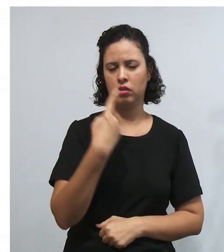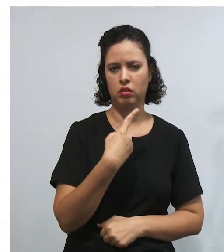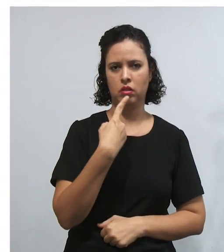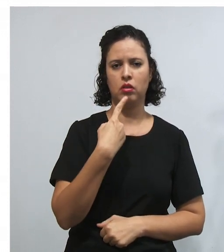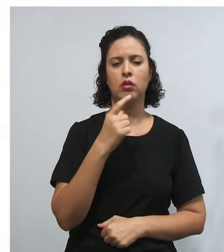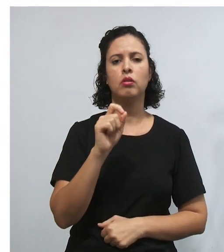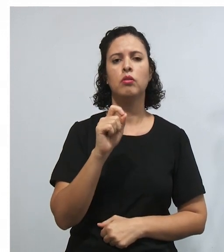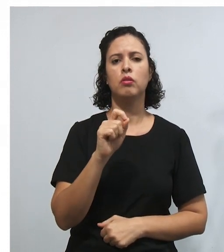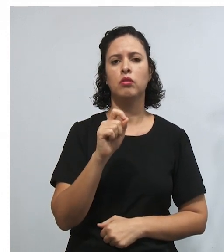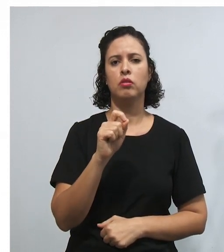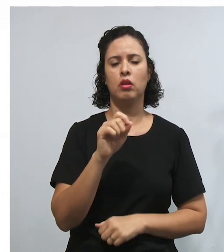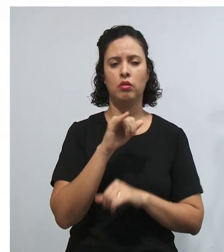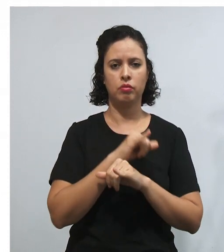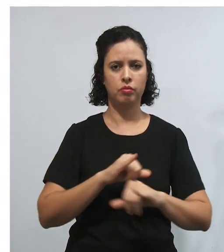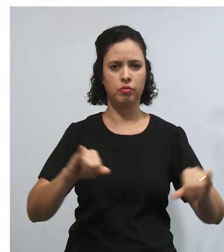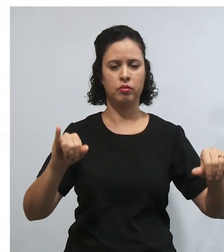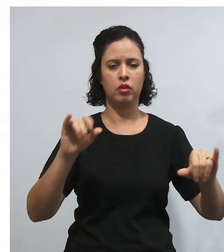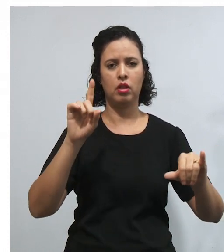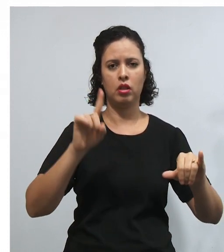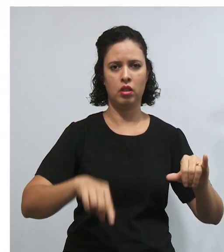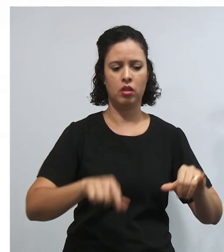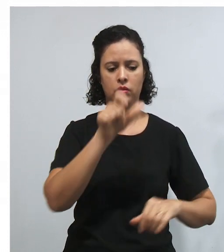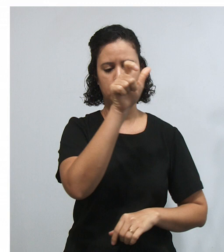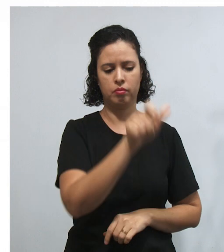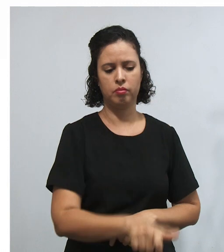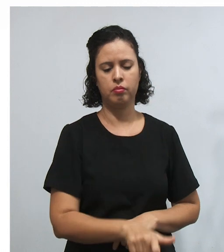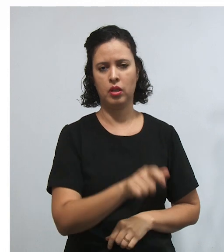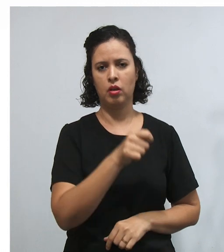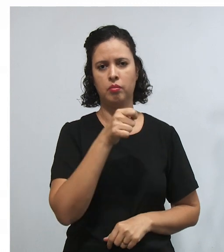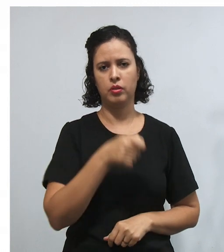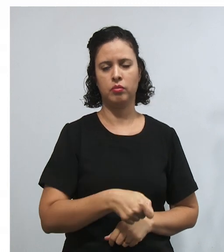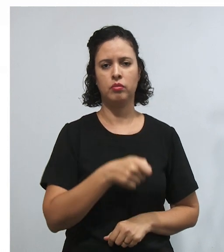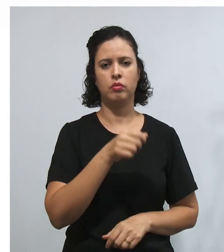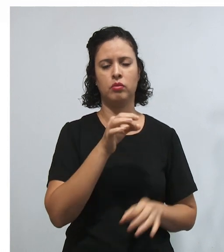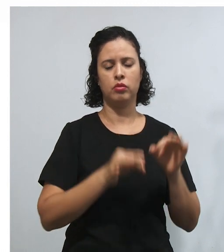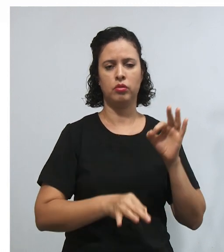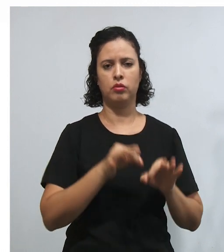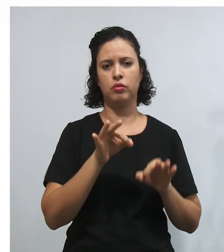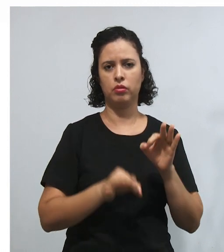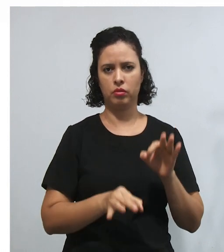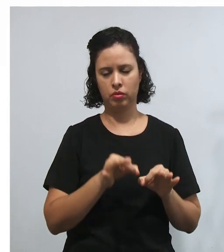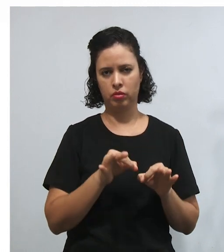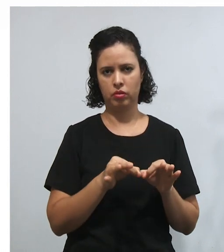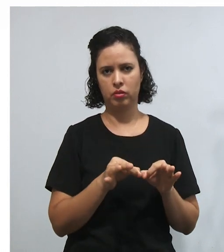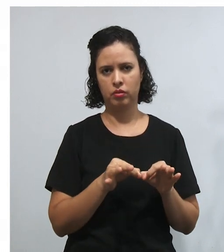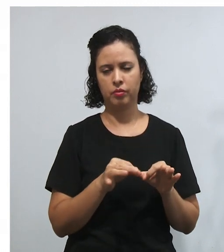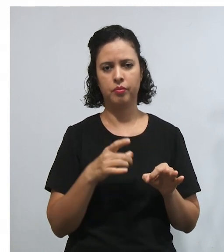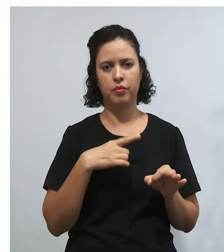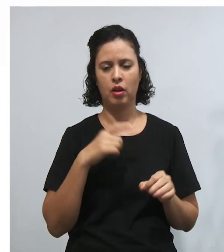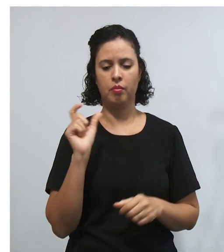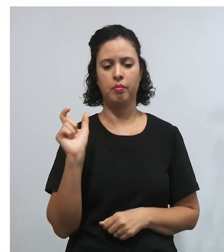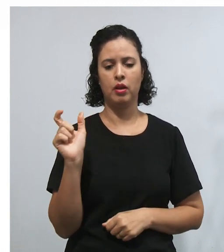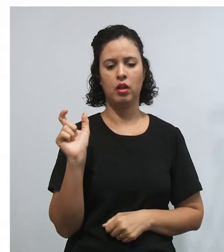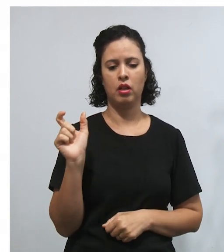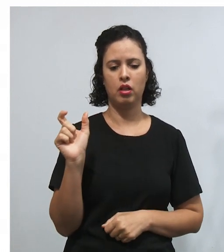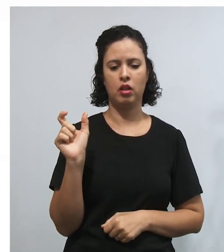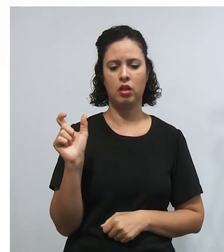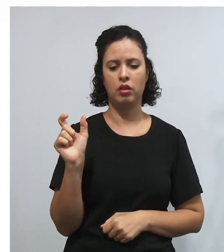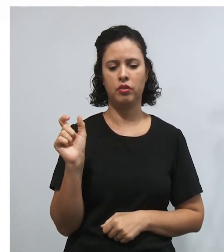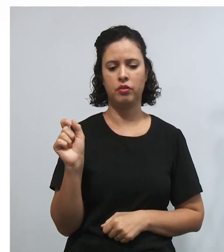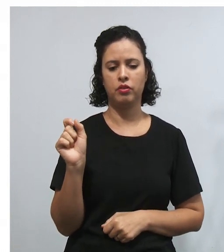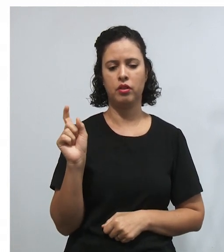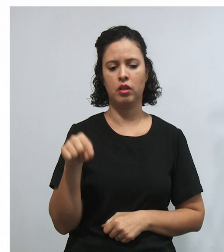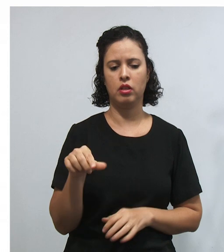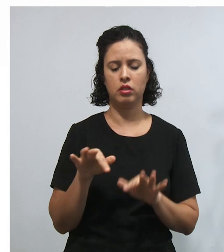denúncia, de fato, é o próprio promotor de justiça. E aqui a gente colocou essa palavra aqui numa forma